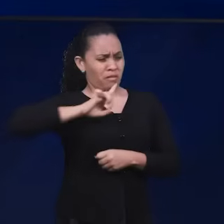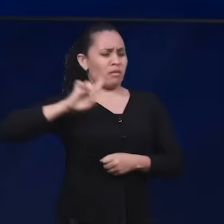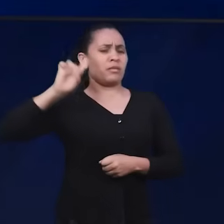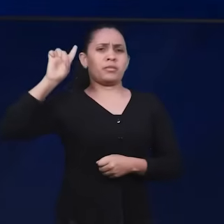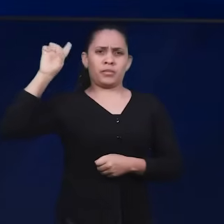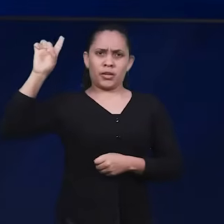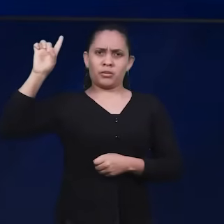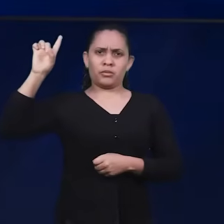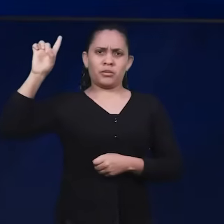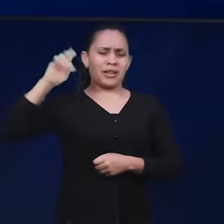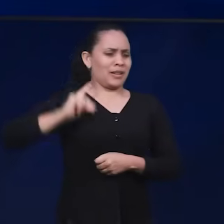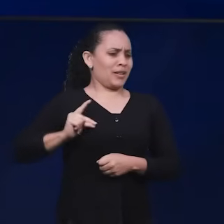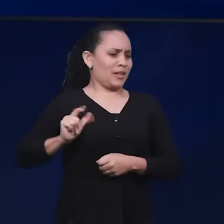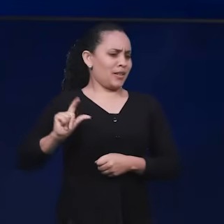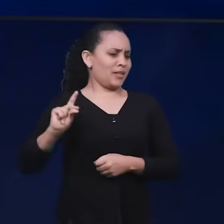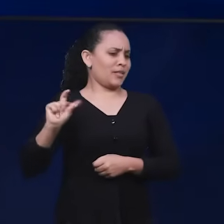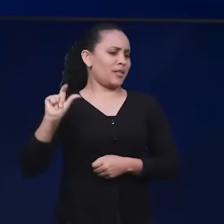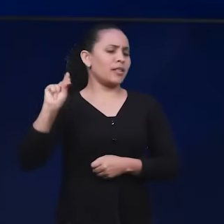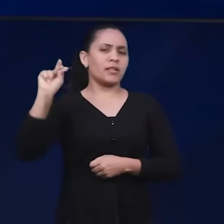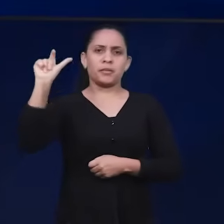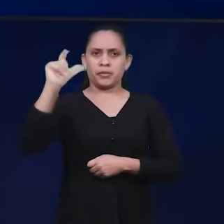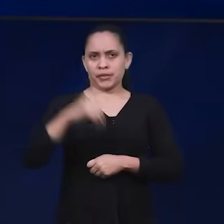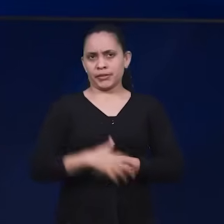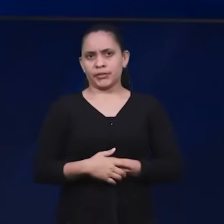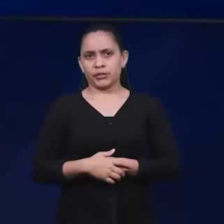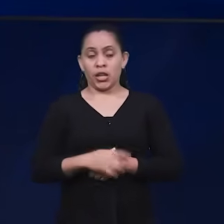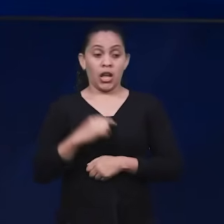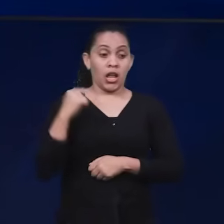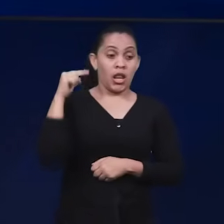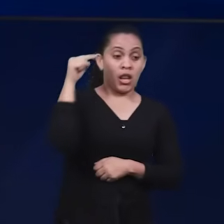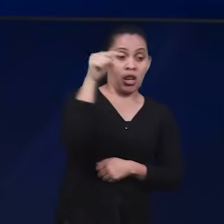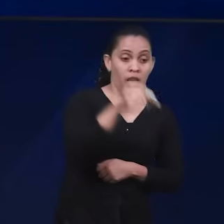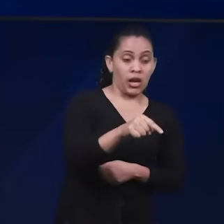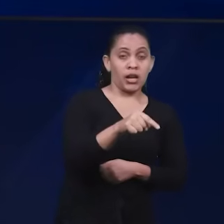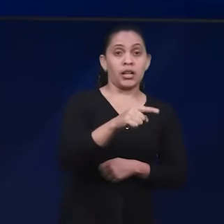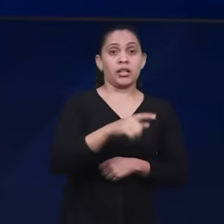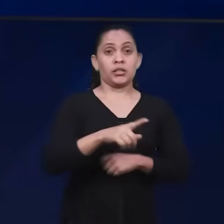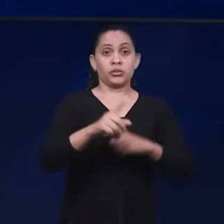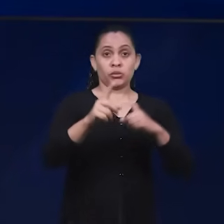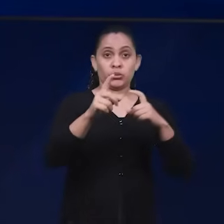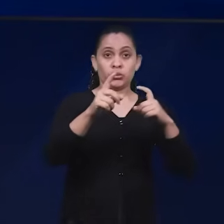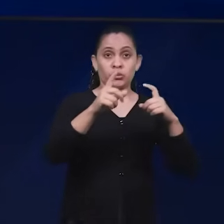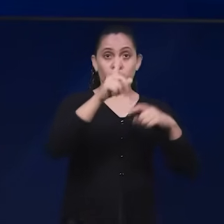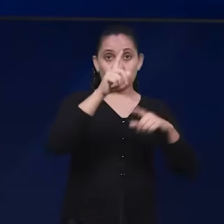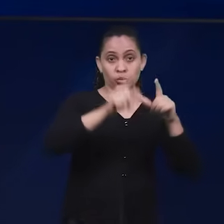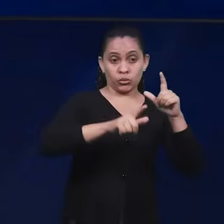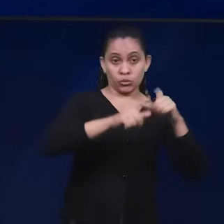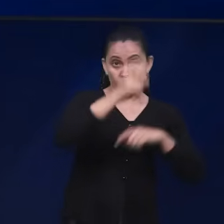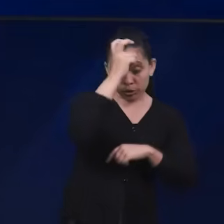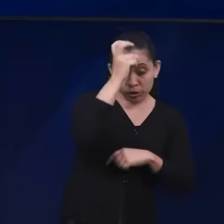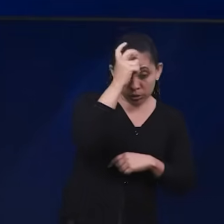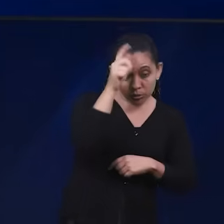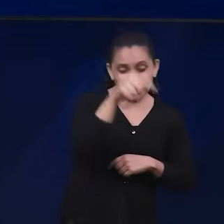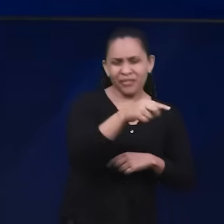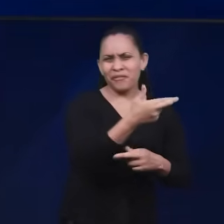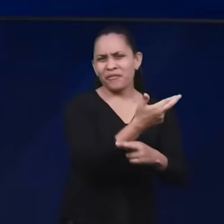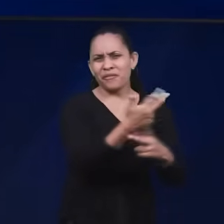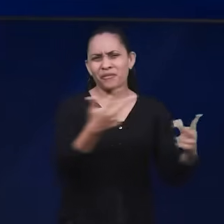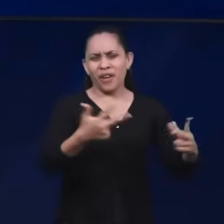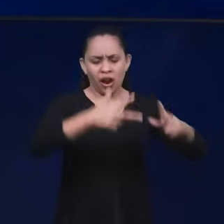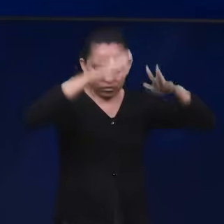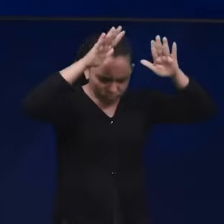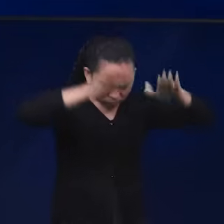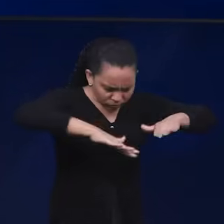Deus que é eternamente. No Egito houve muitos deuses que hoje nem são mais considerados